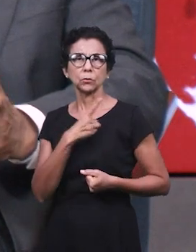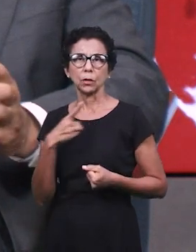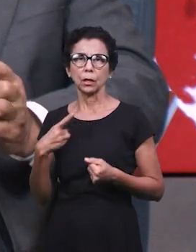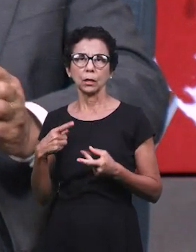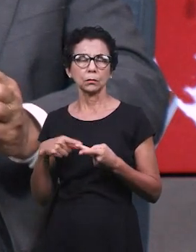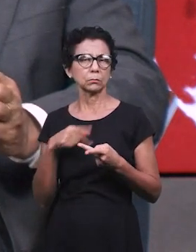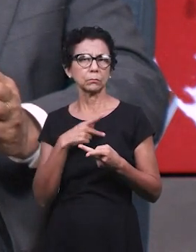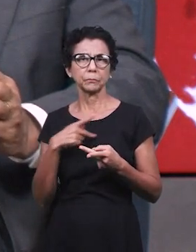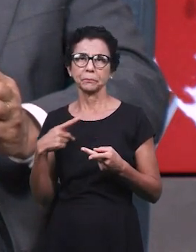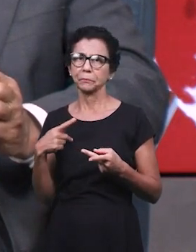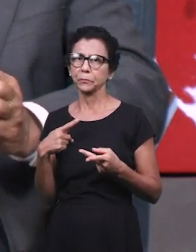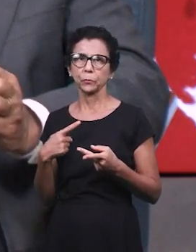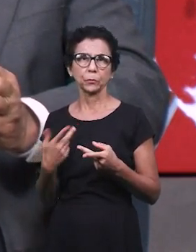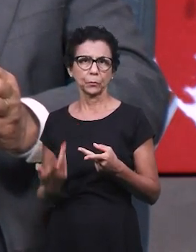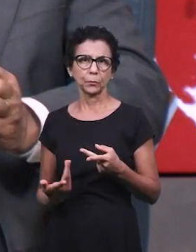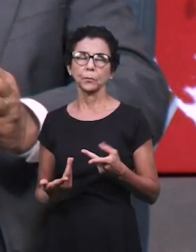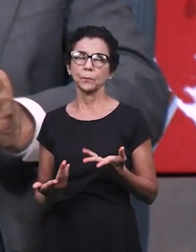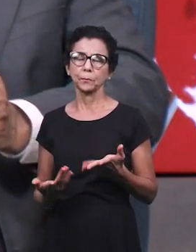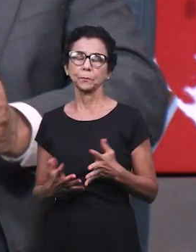ele